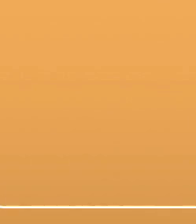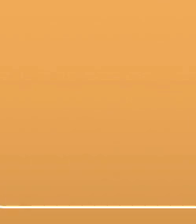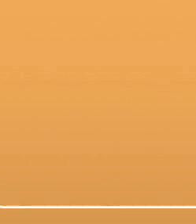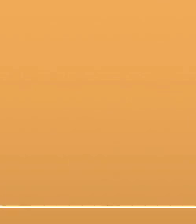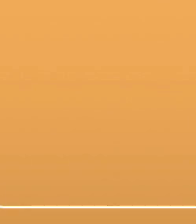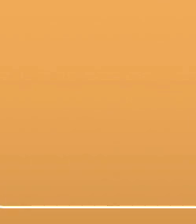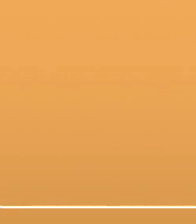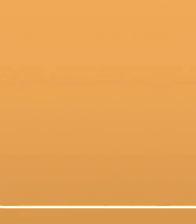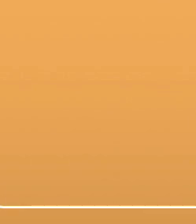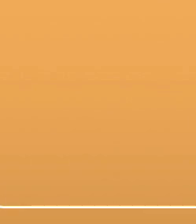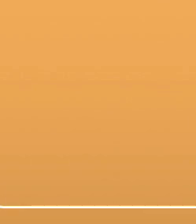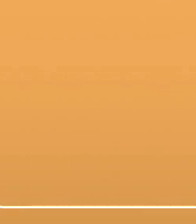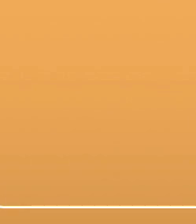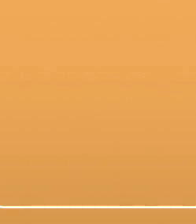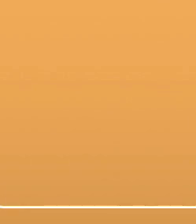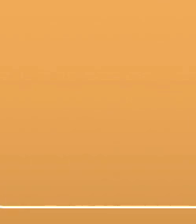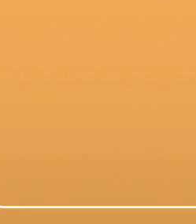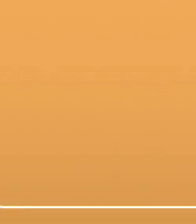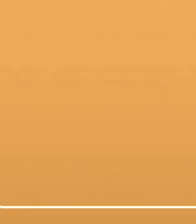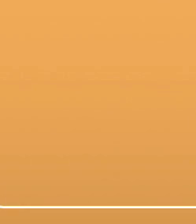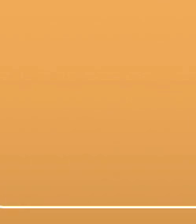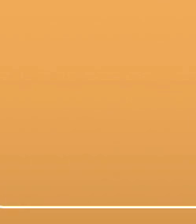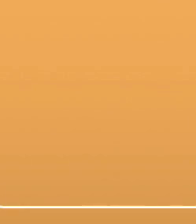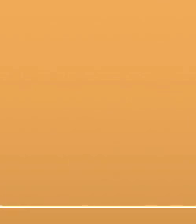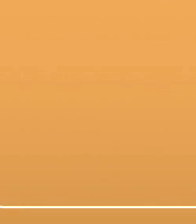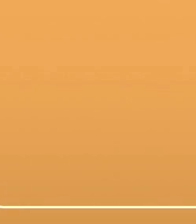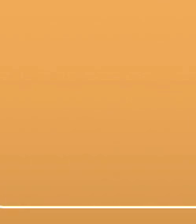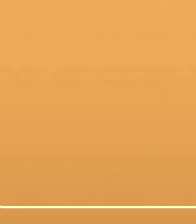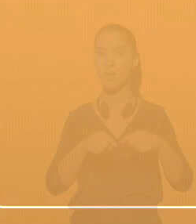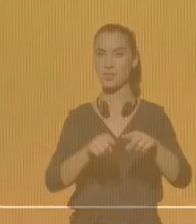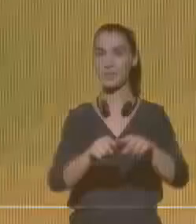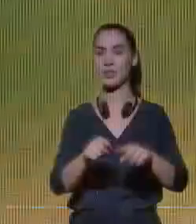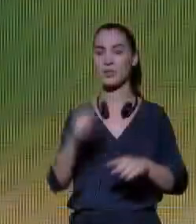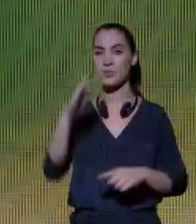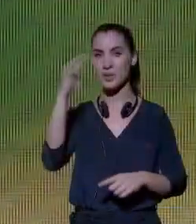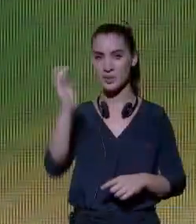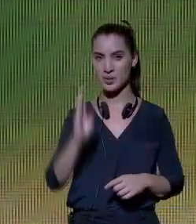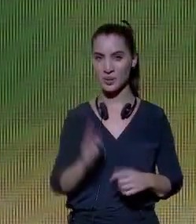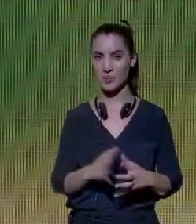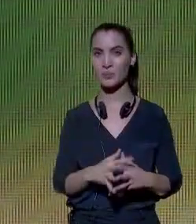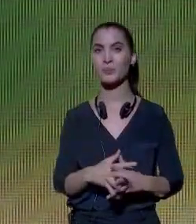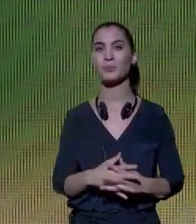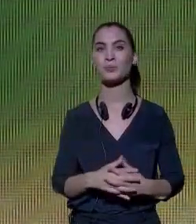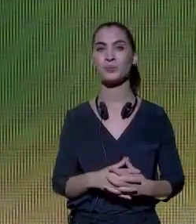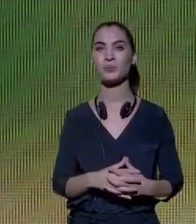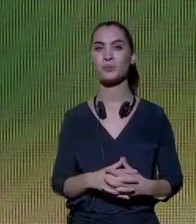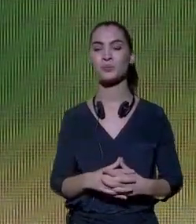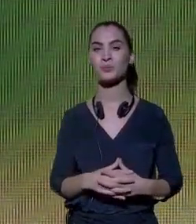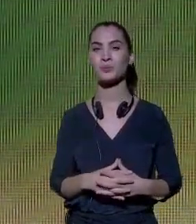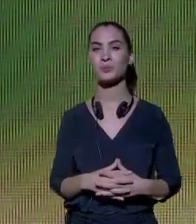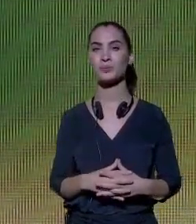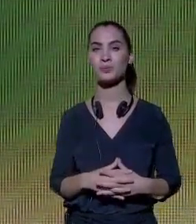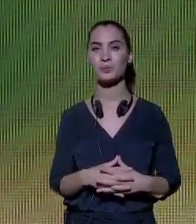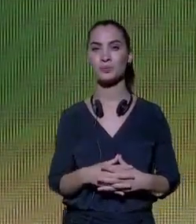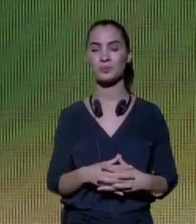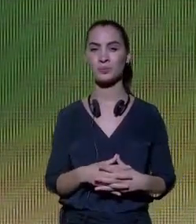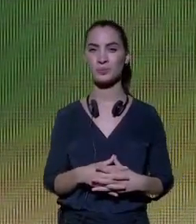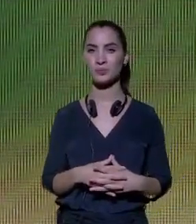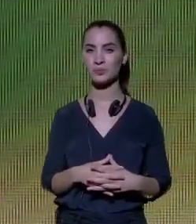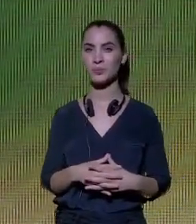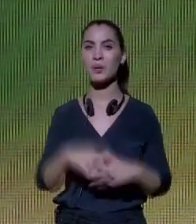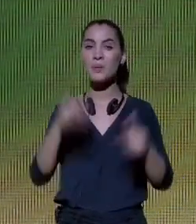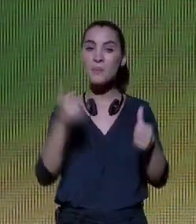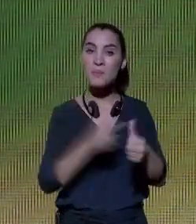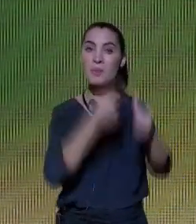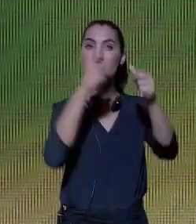Projeto financiado pelo Fomplata, importante parceiro do Brasil. E, em primeiro lugar,